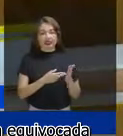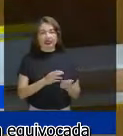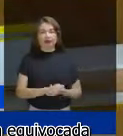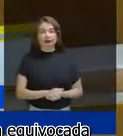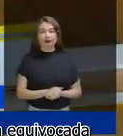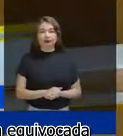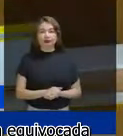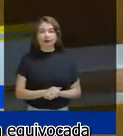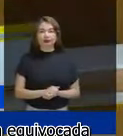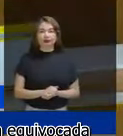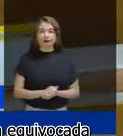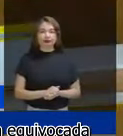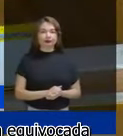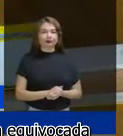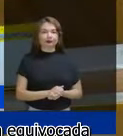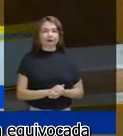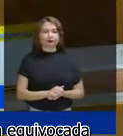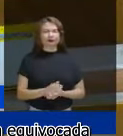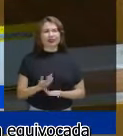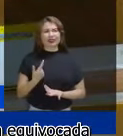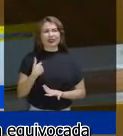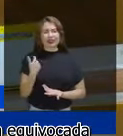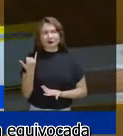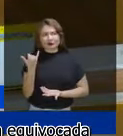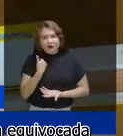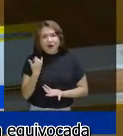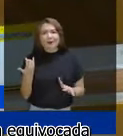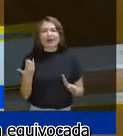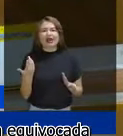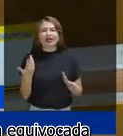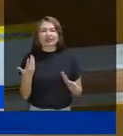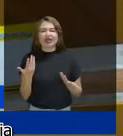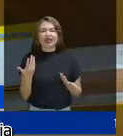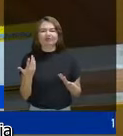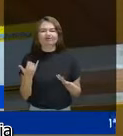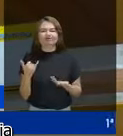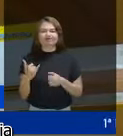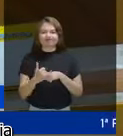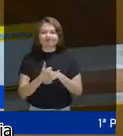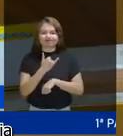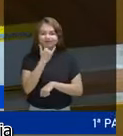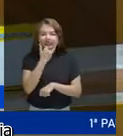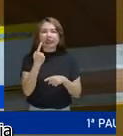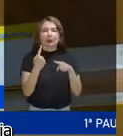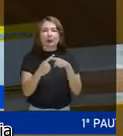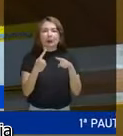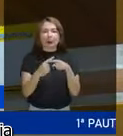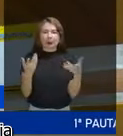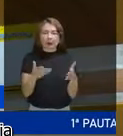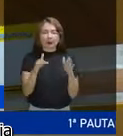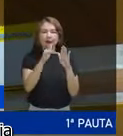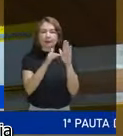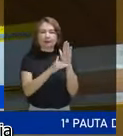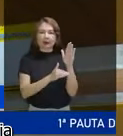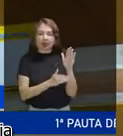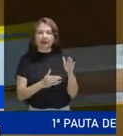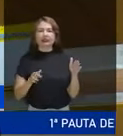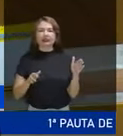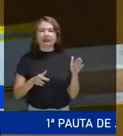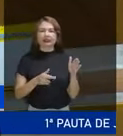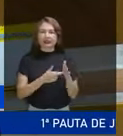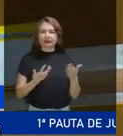informado de forma Foco no juiz equivocada pela minha assessoria, Paulo porque Madeira. a pauta Na barra inferior, 16 e 7. 12 de 7 de